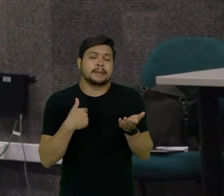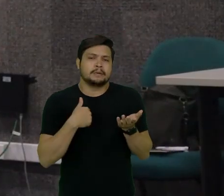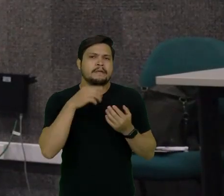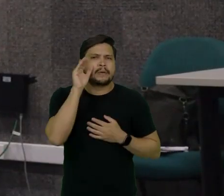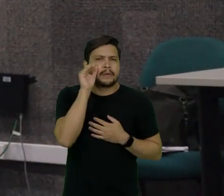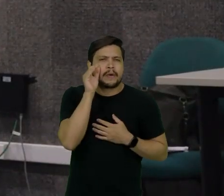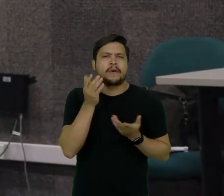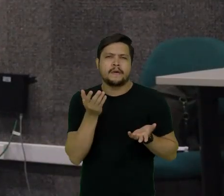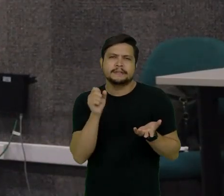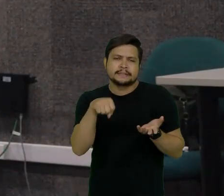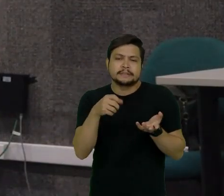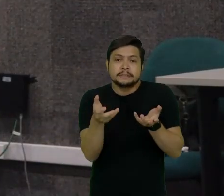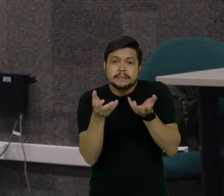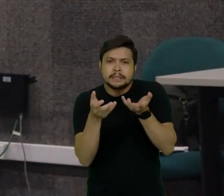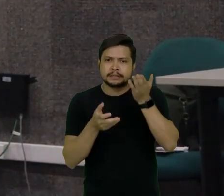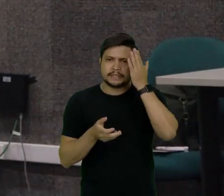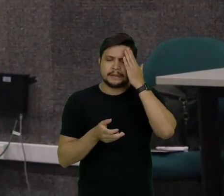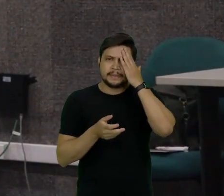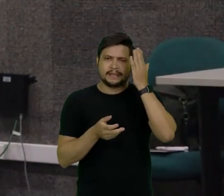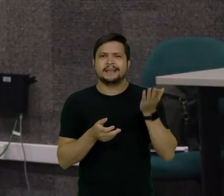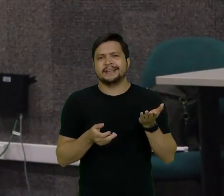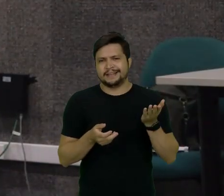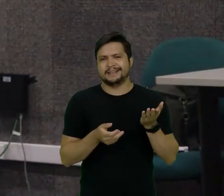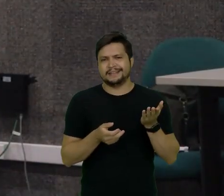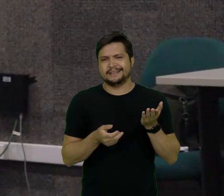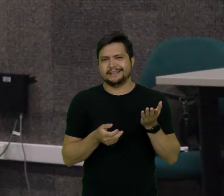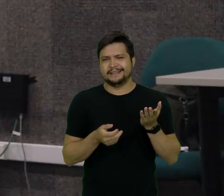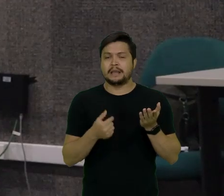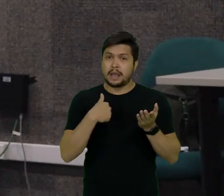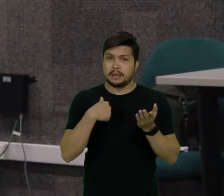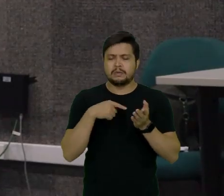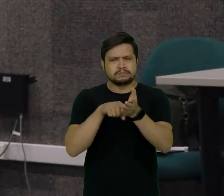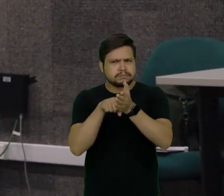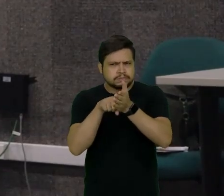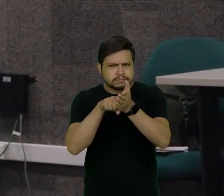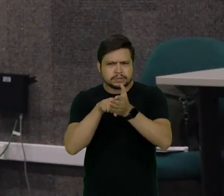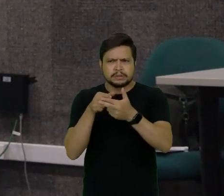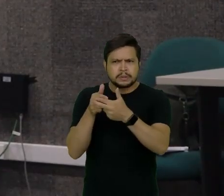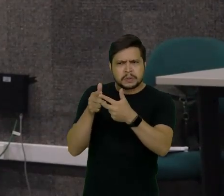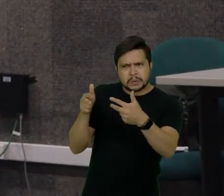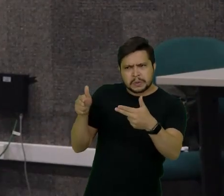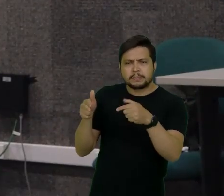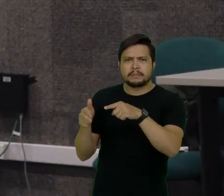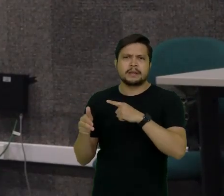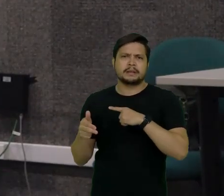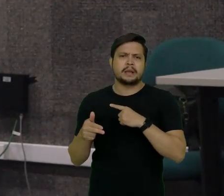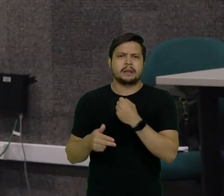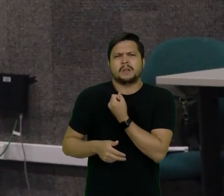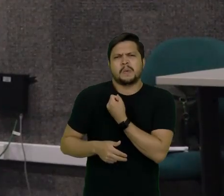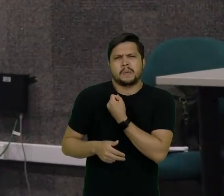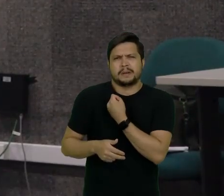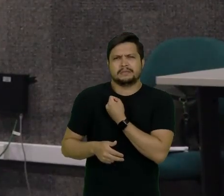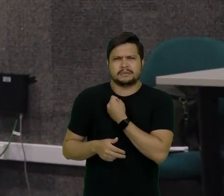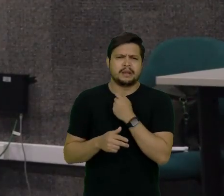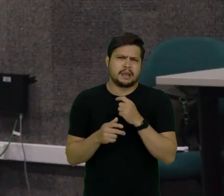origens aqui. E aí eu estava muito curiosa para saber, quando a Adriana me perguntou como é que está esse negócio de zootecnia, eu fui ver alguns números